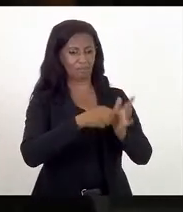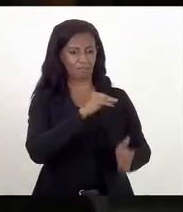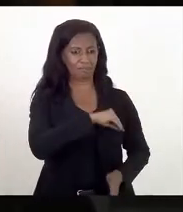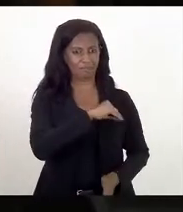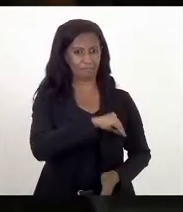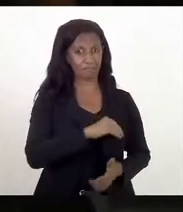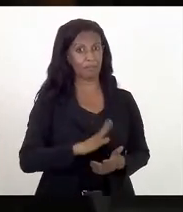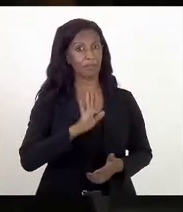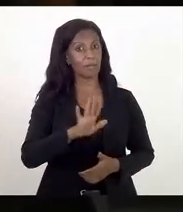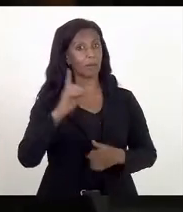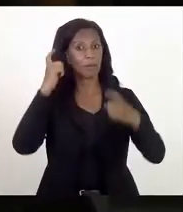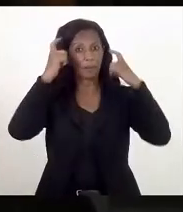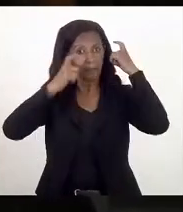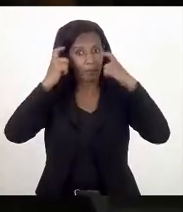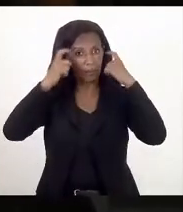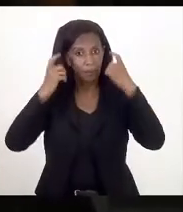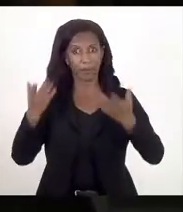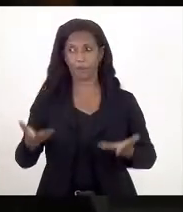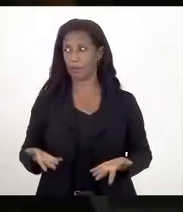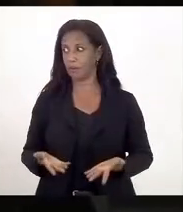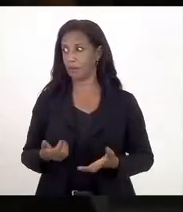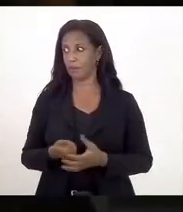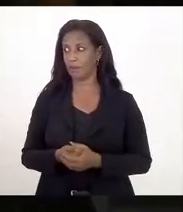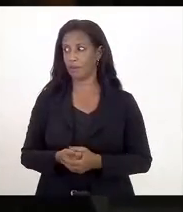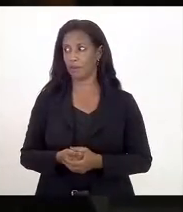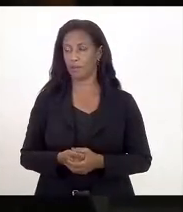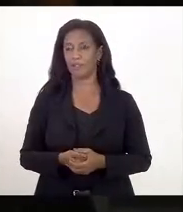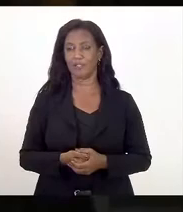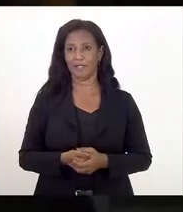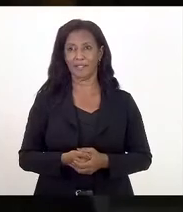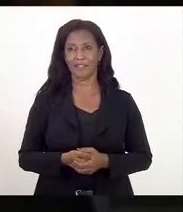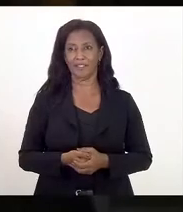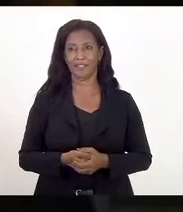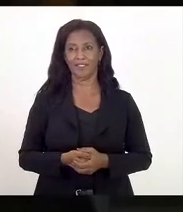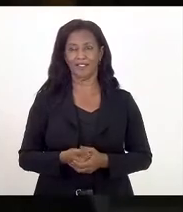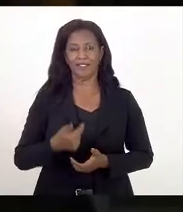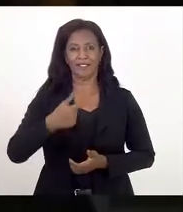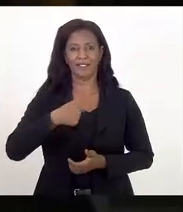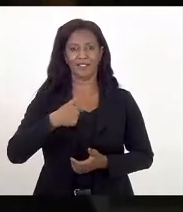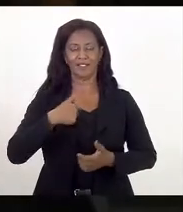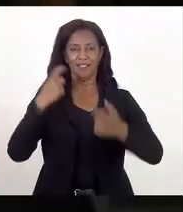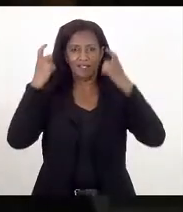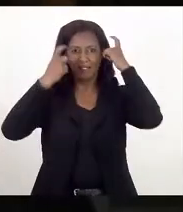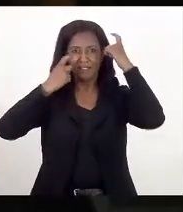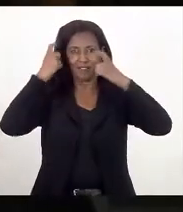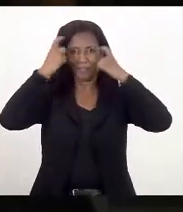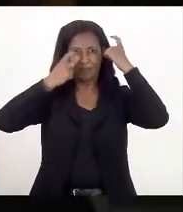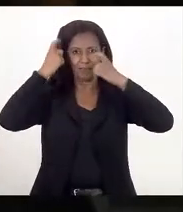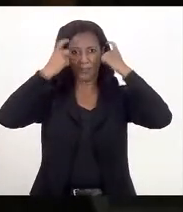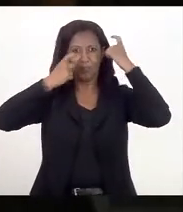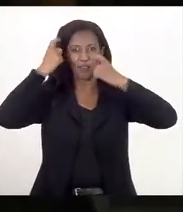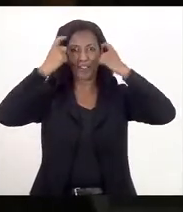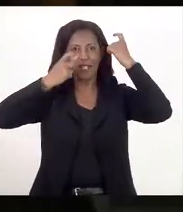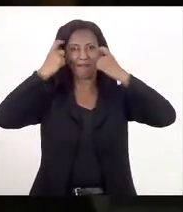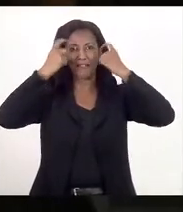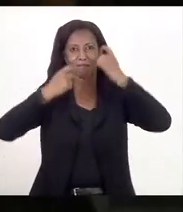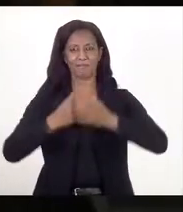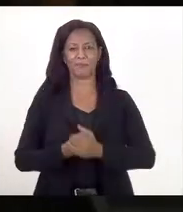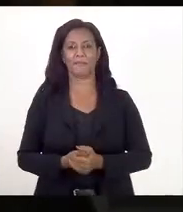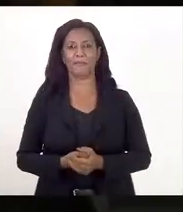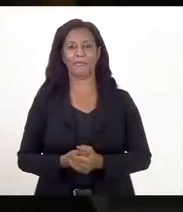preocupação é essa. E confesso que me causa bastante preocupação quando eu vejo um estudo de impacto